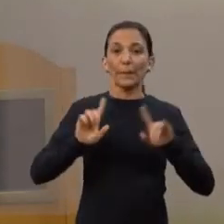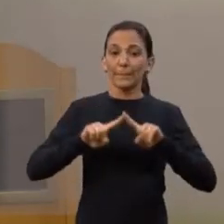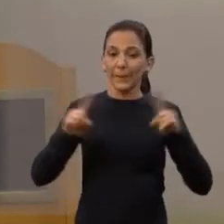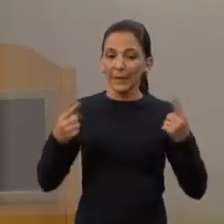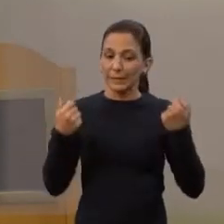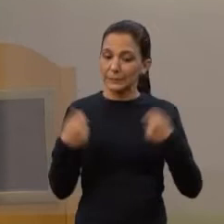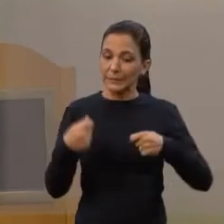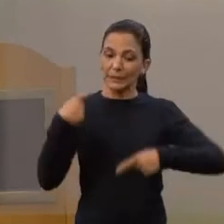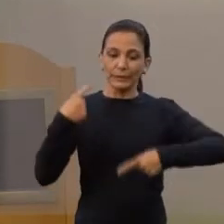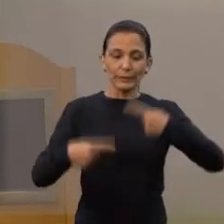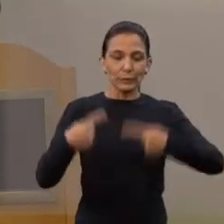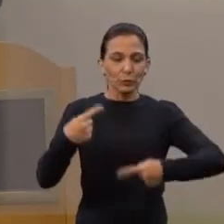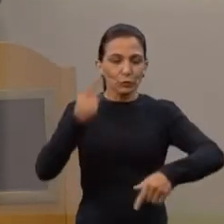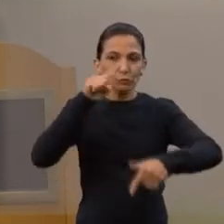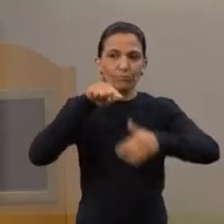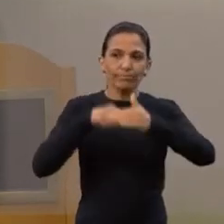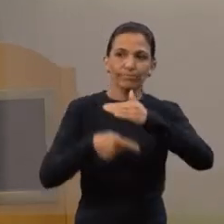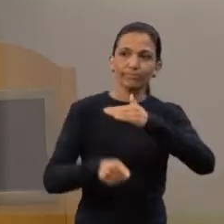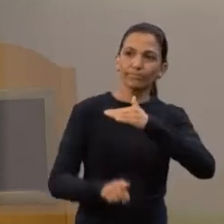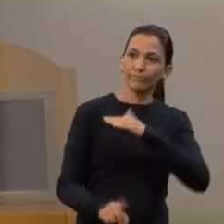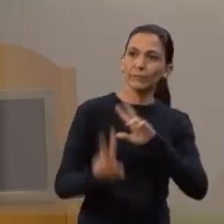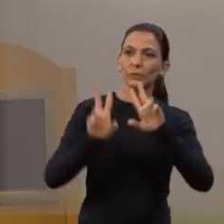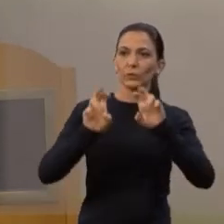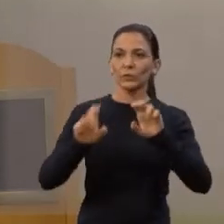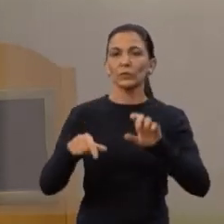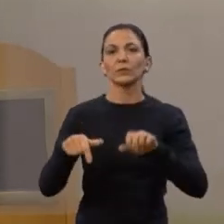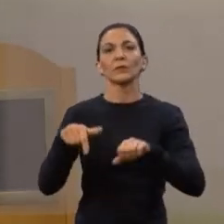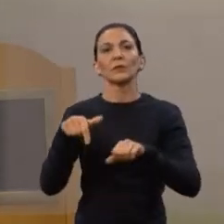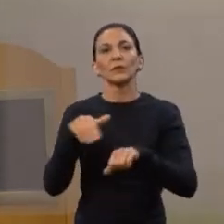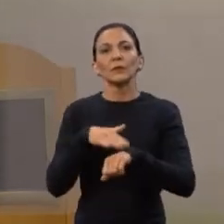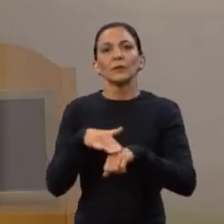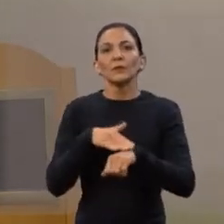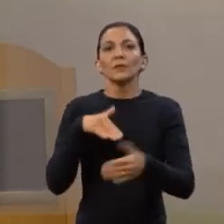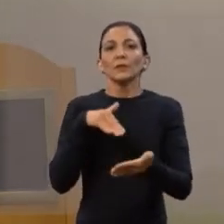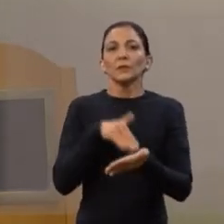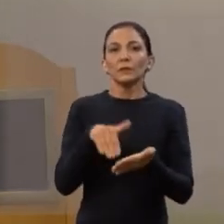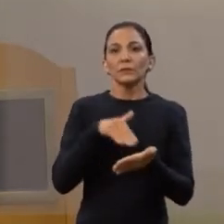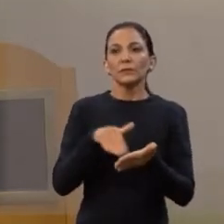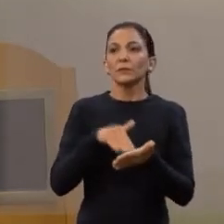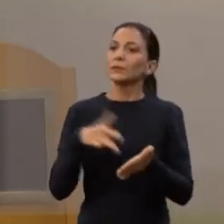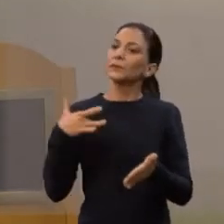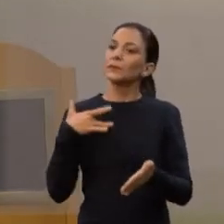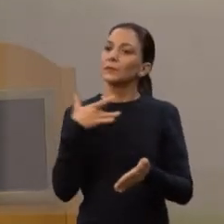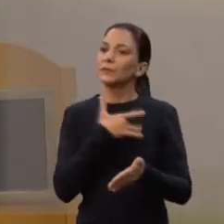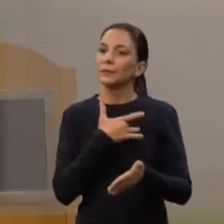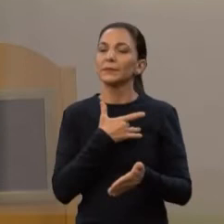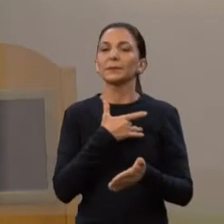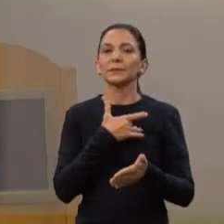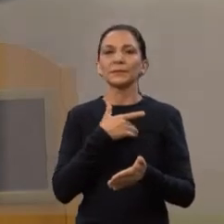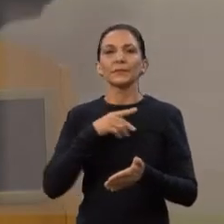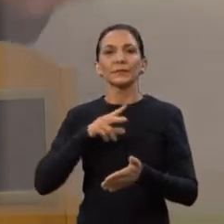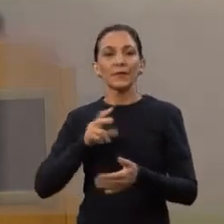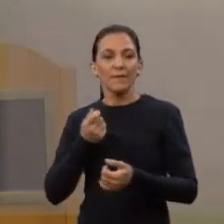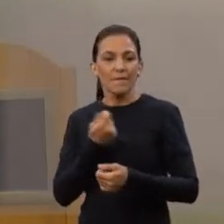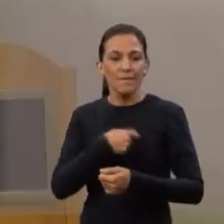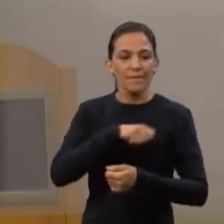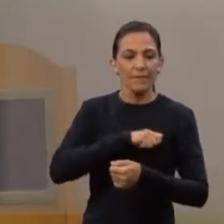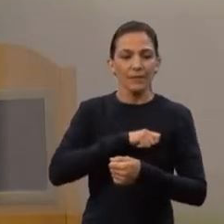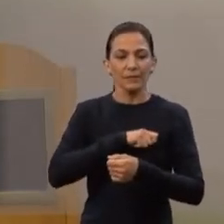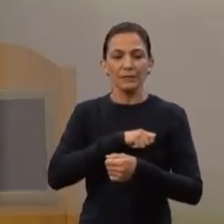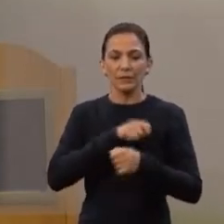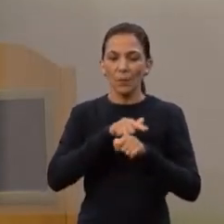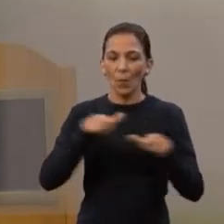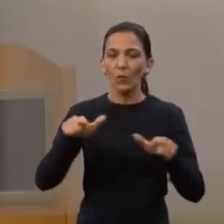acho que conversar com aquela secretaria de saúde que da Vigilância Sanitária que foi fazer essa